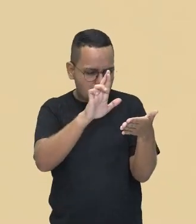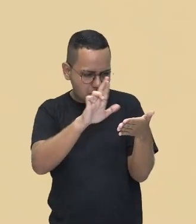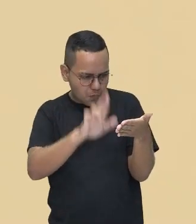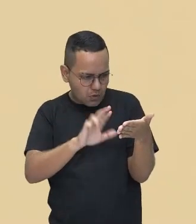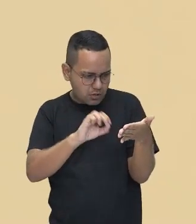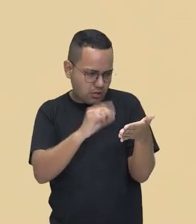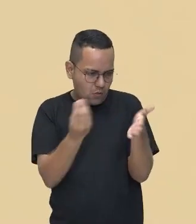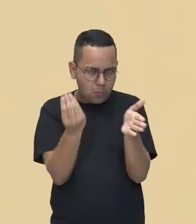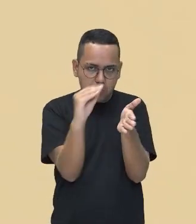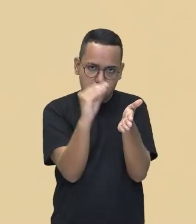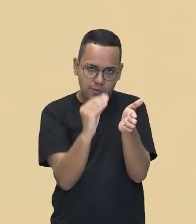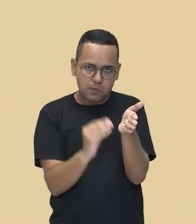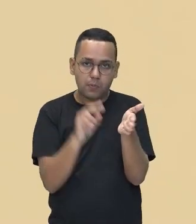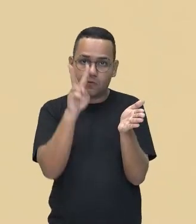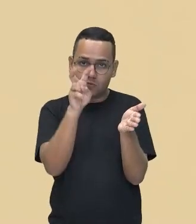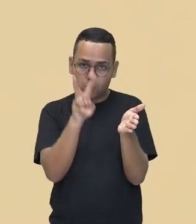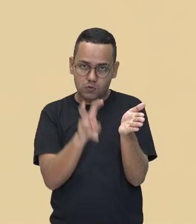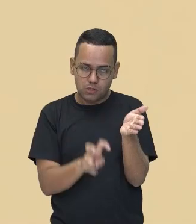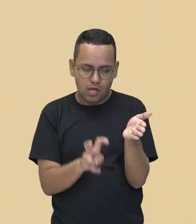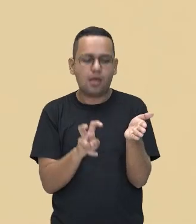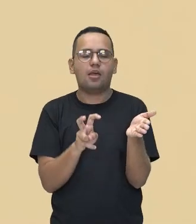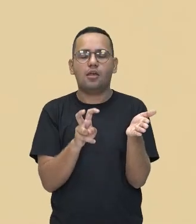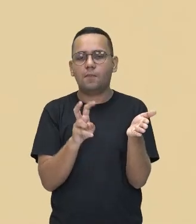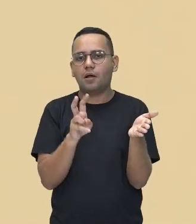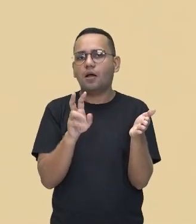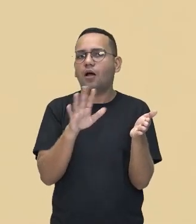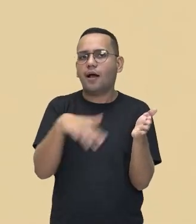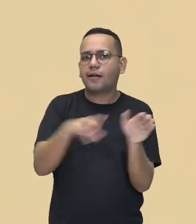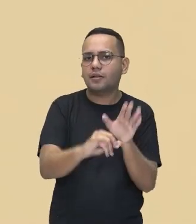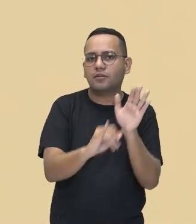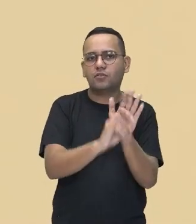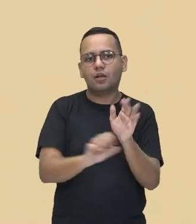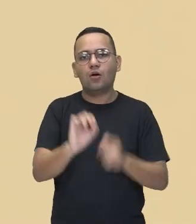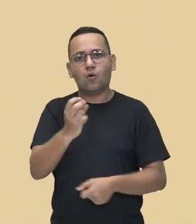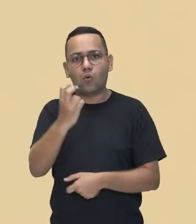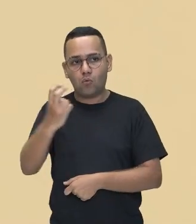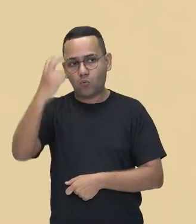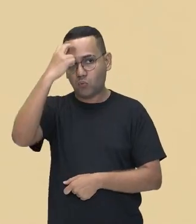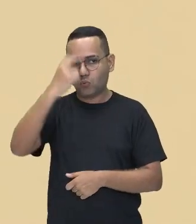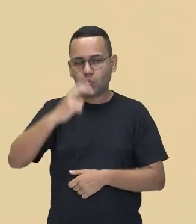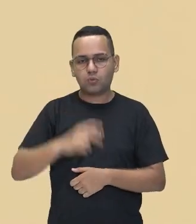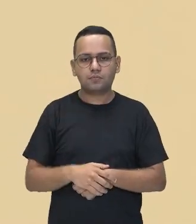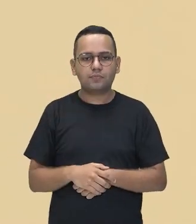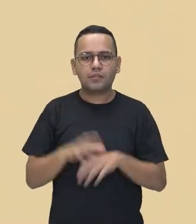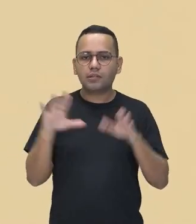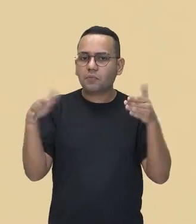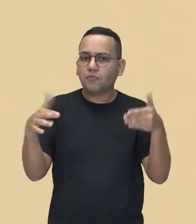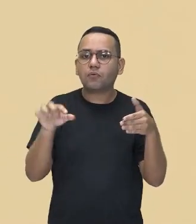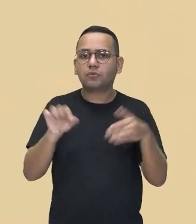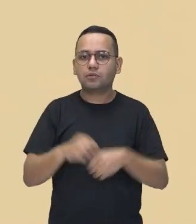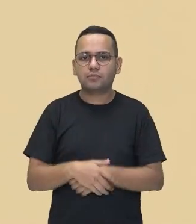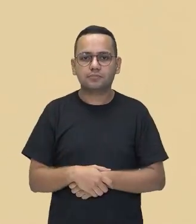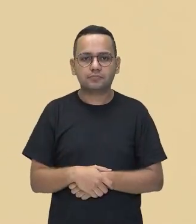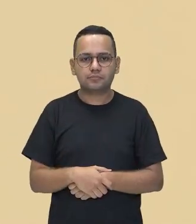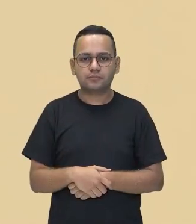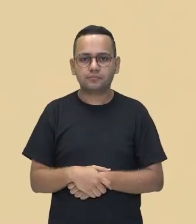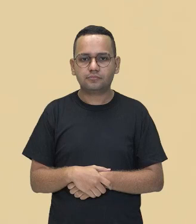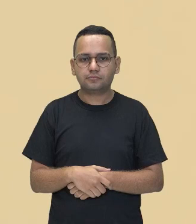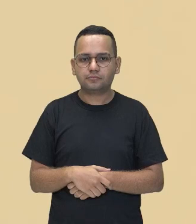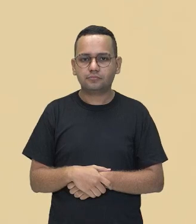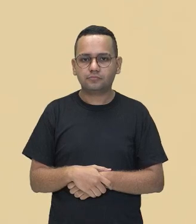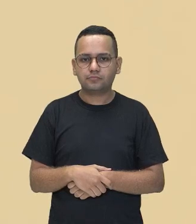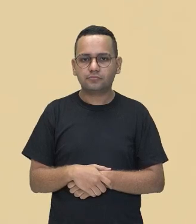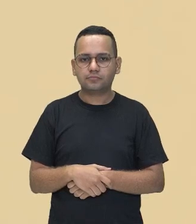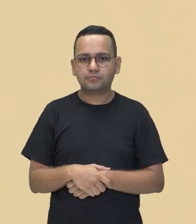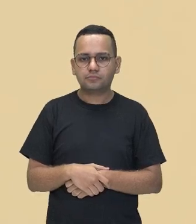sobre a identidade e a cultura, então, amazônica, ela vai ser o quê? Um ponto-chave para a gente descobrir,